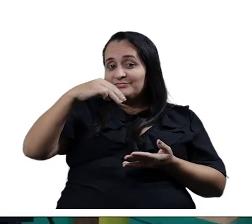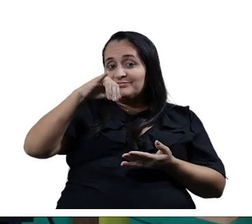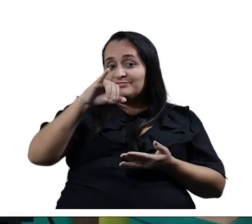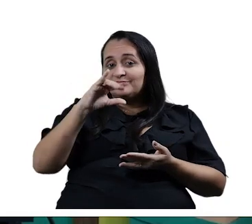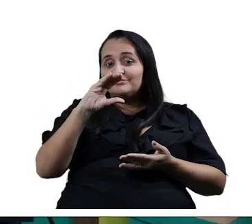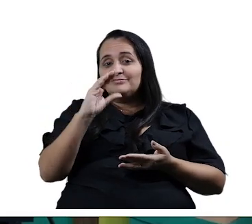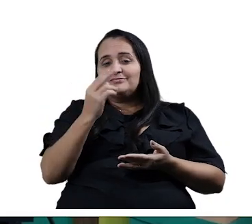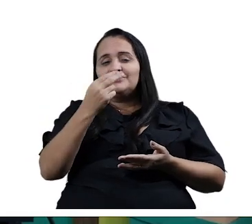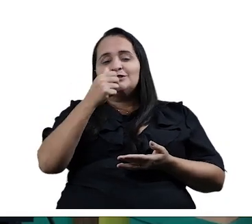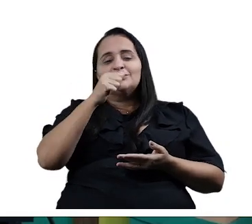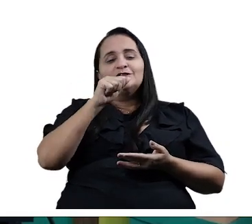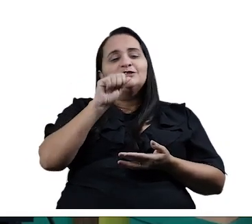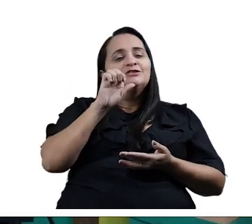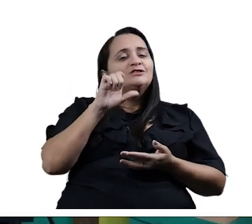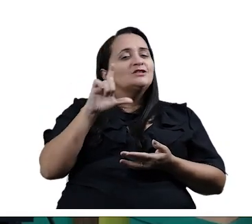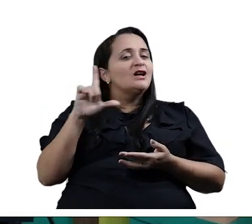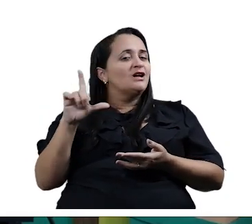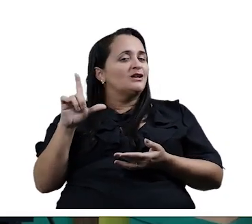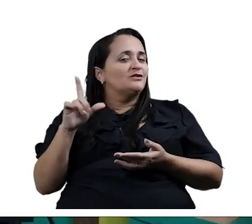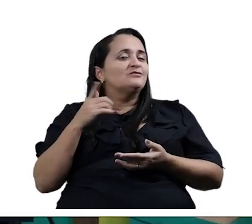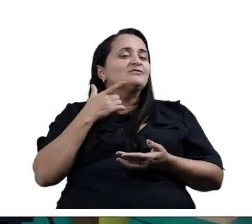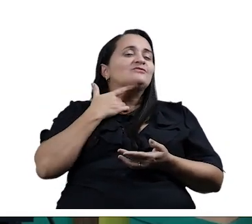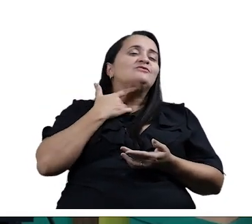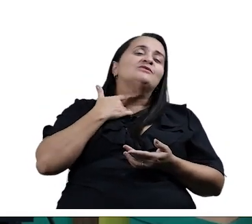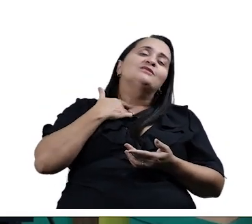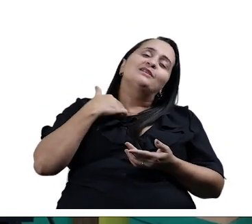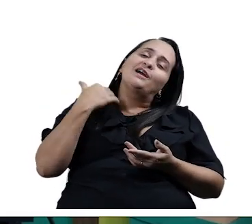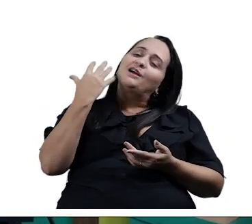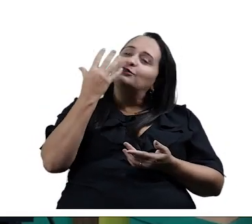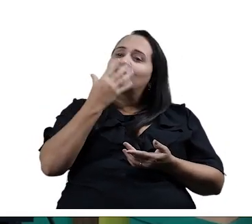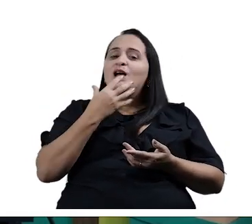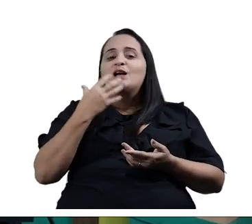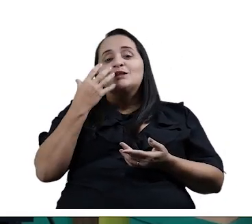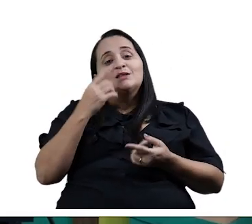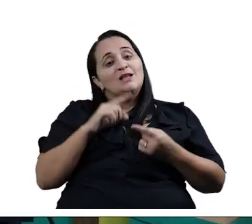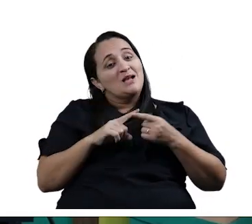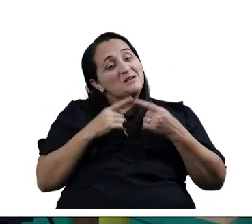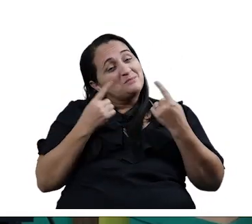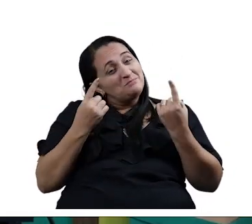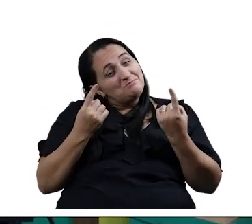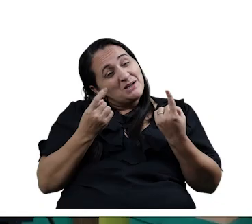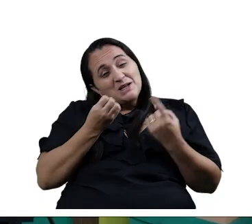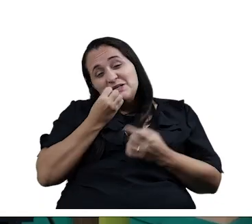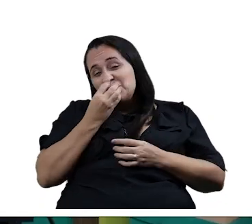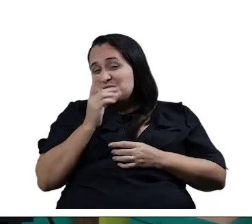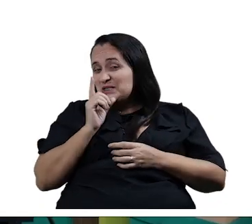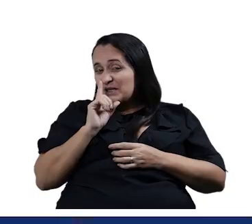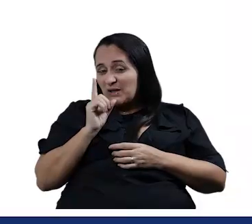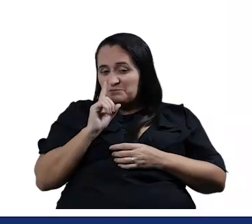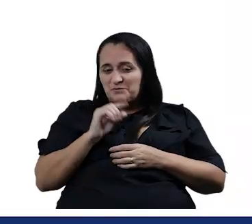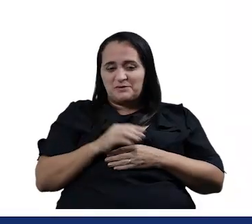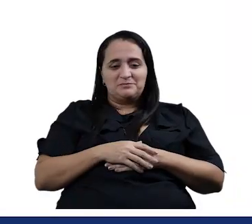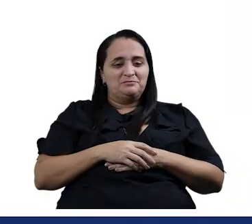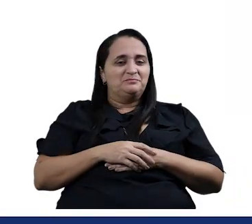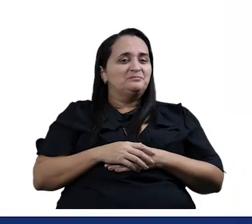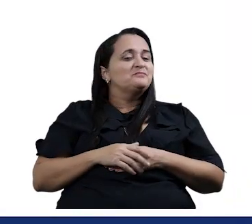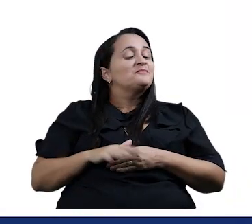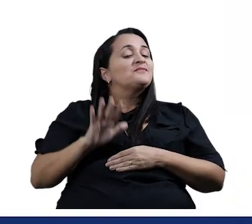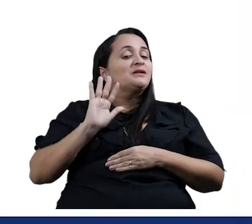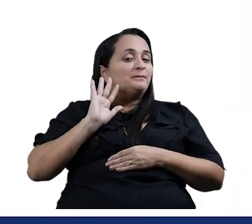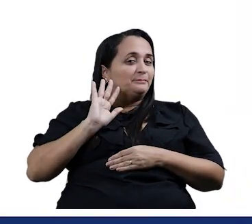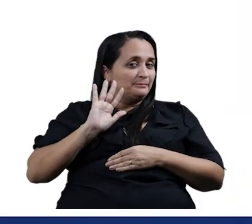uma vontadezinha de cantar aquela música, mas eu quis poupar vocês da minha voz, que não é tão boa assim. Mas vamos